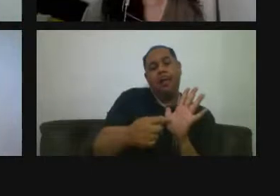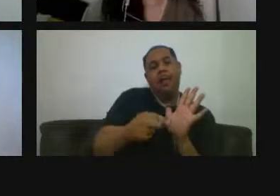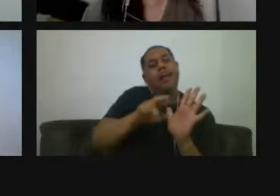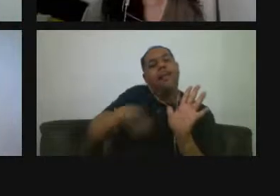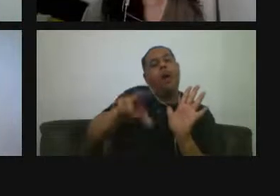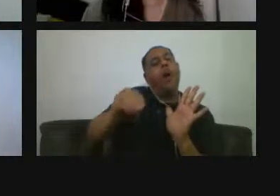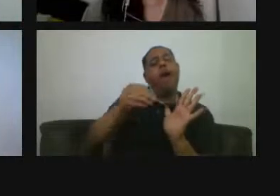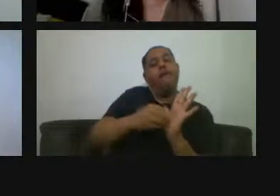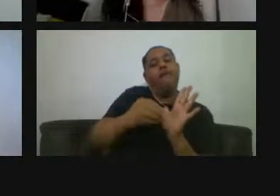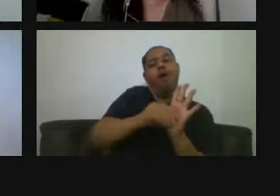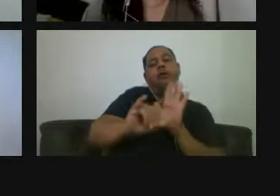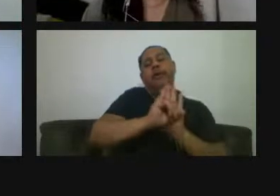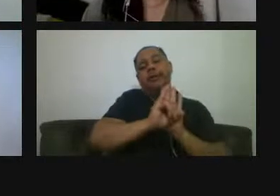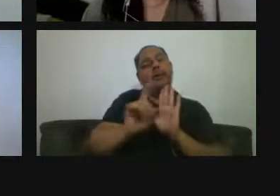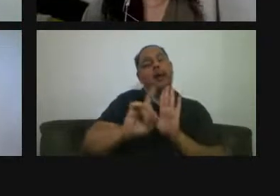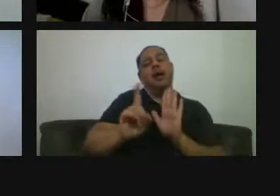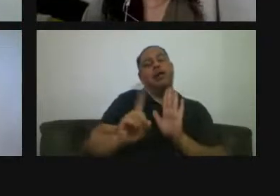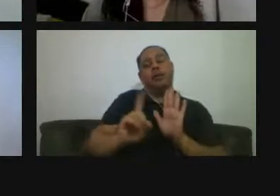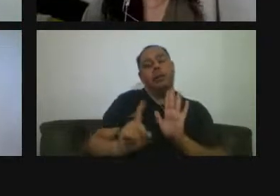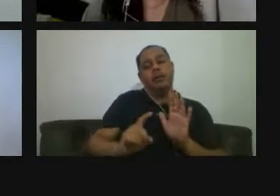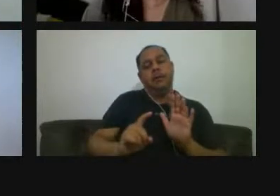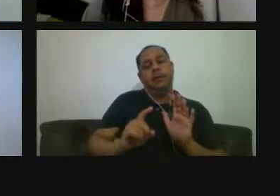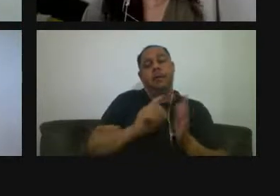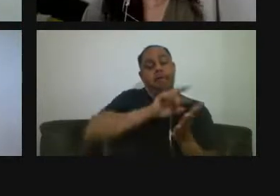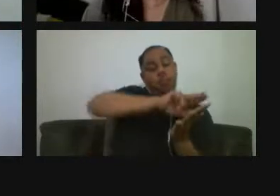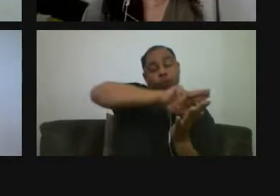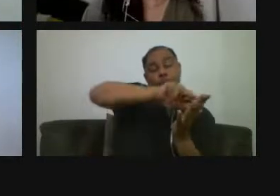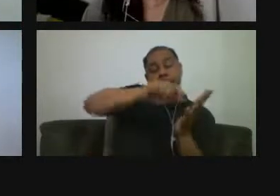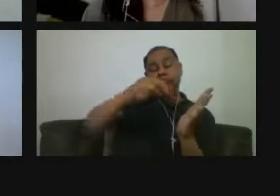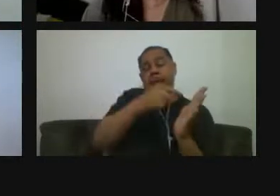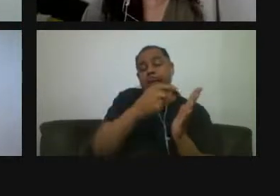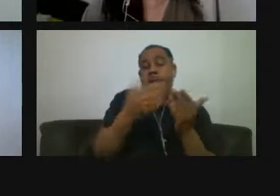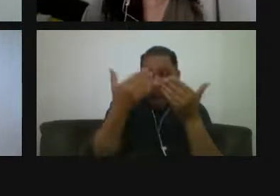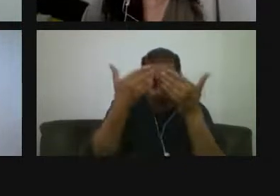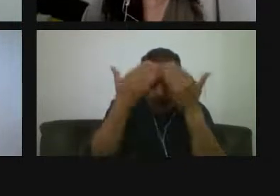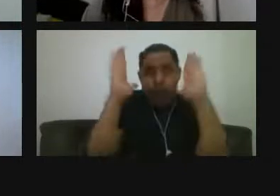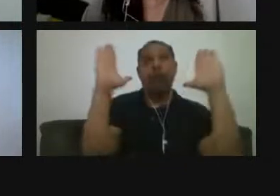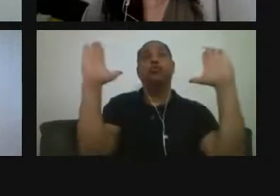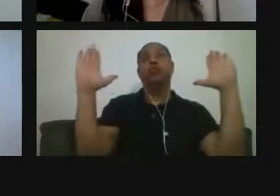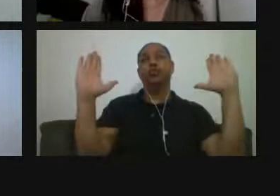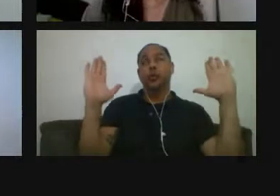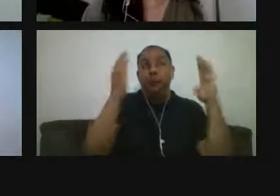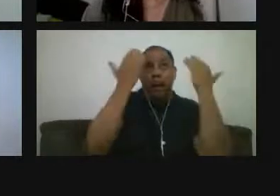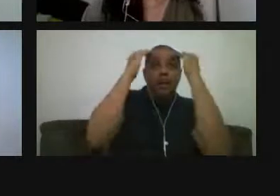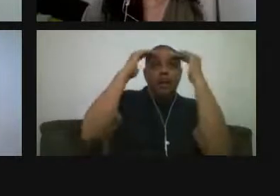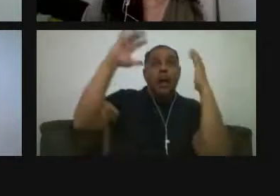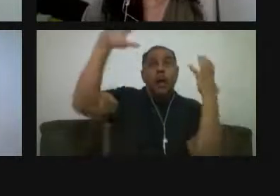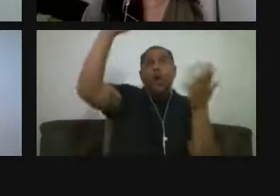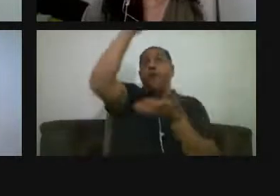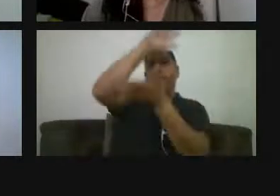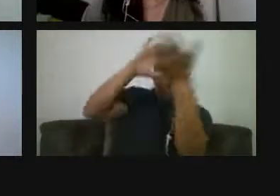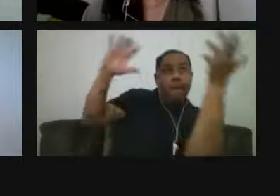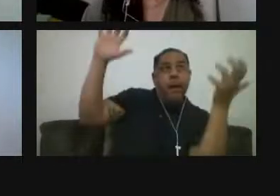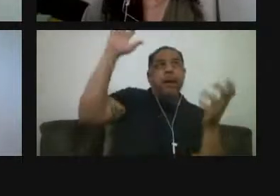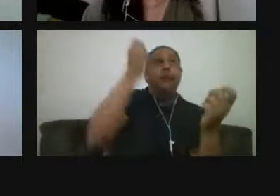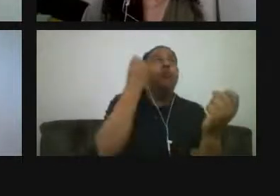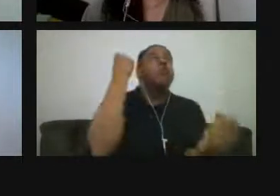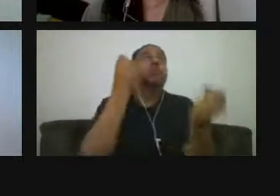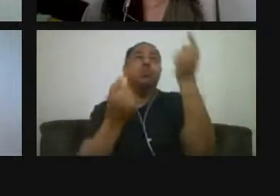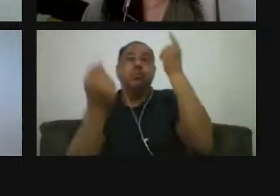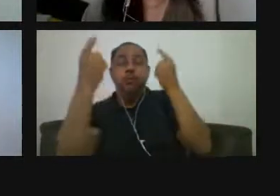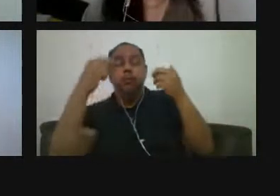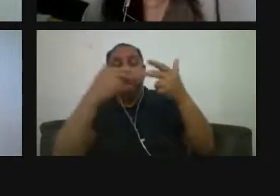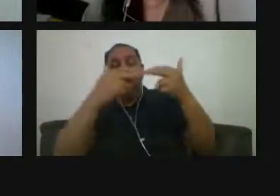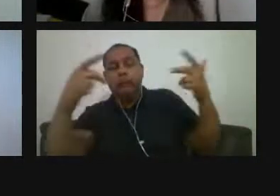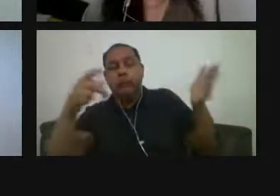Essa multiplicidade é a abertura para entender universos e